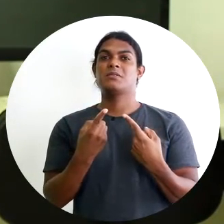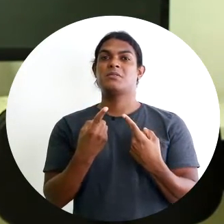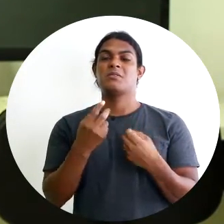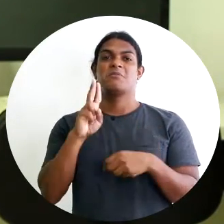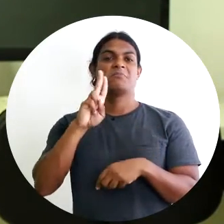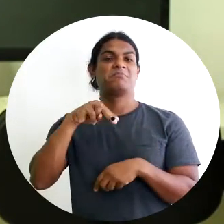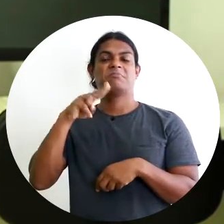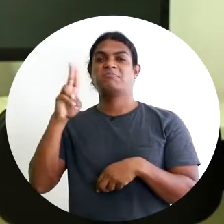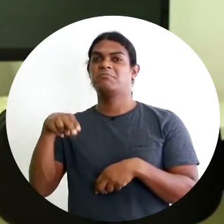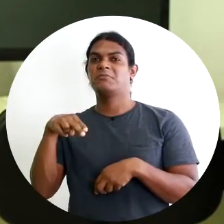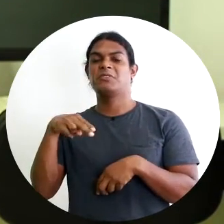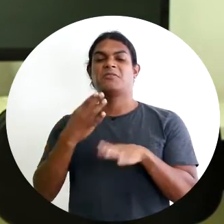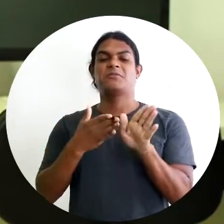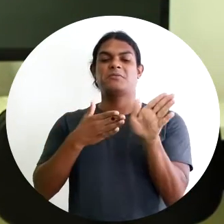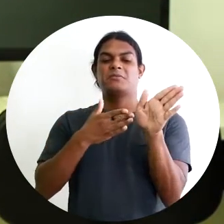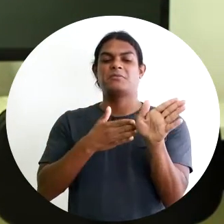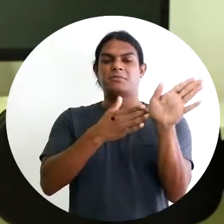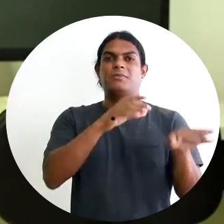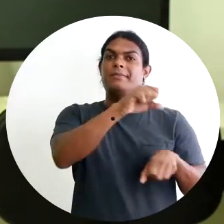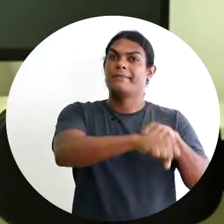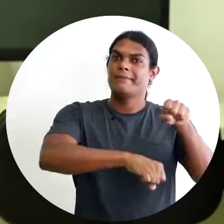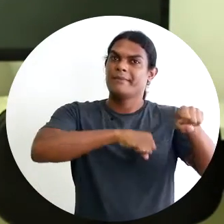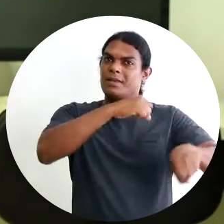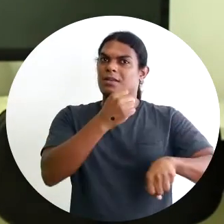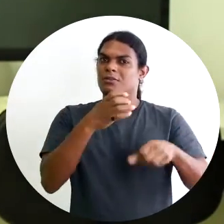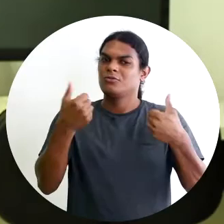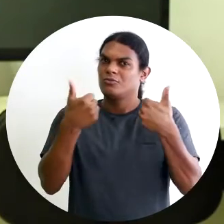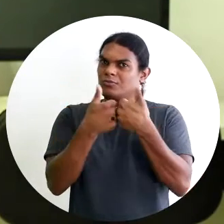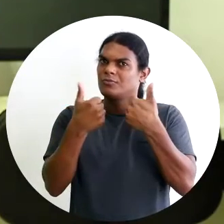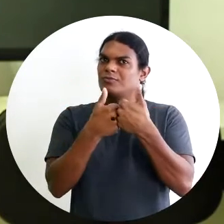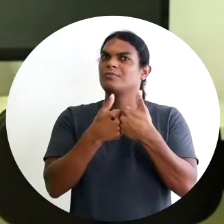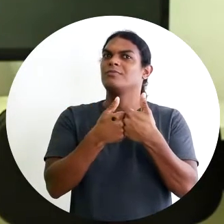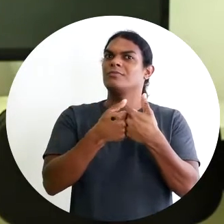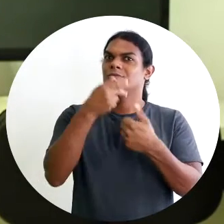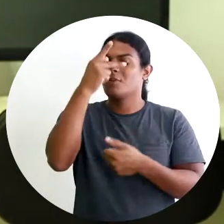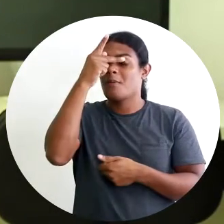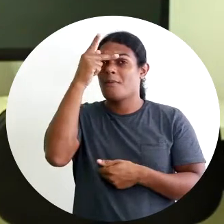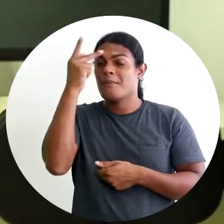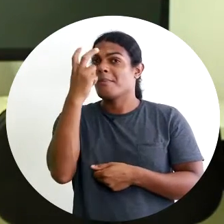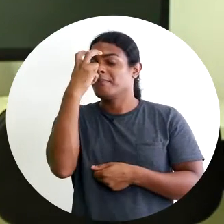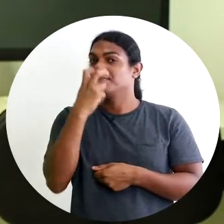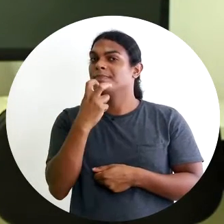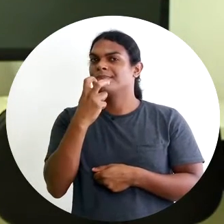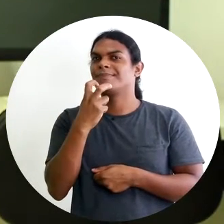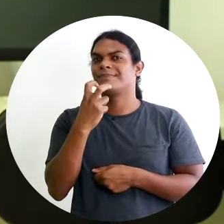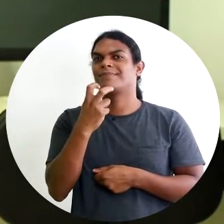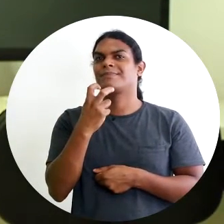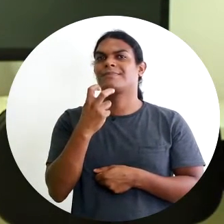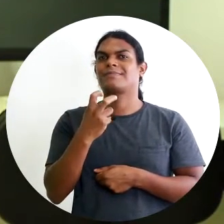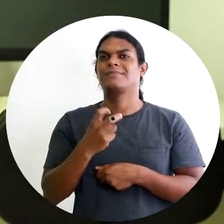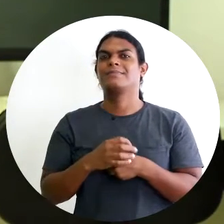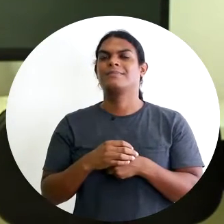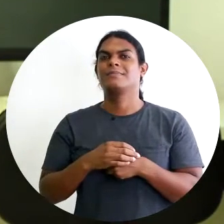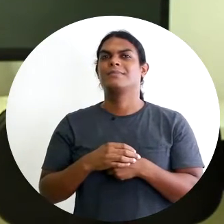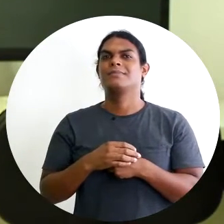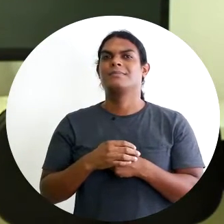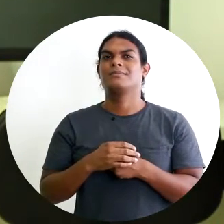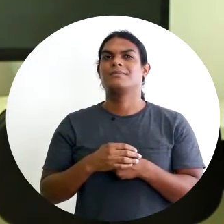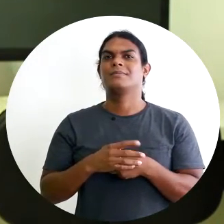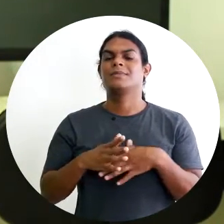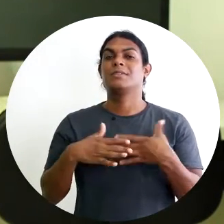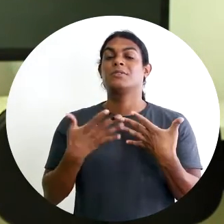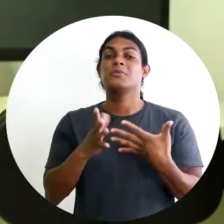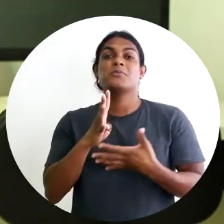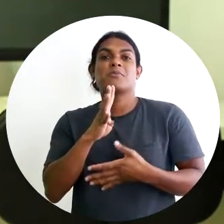com deficiência visual para dar um passeio nessa bike, né? Então, o que eu conhecia de